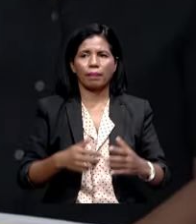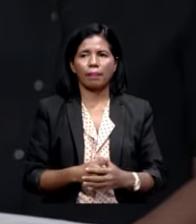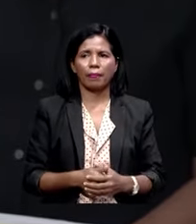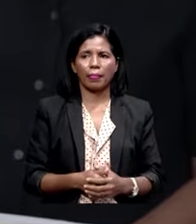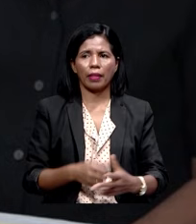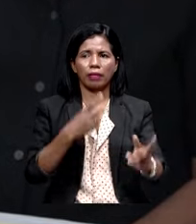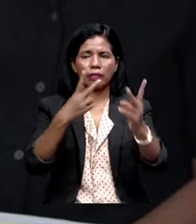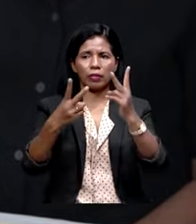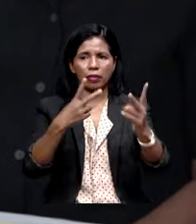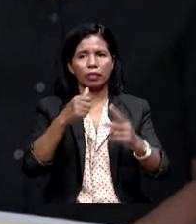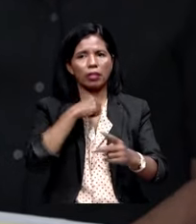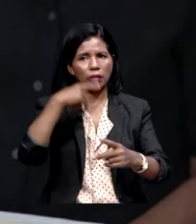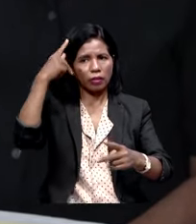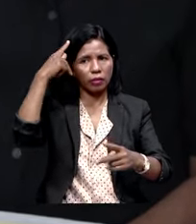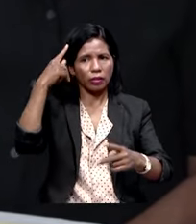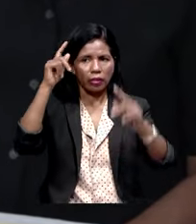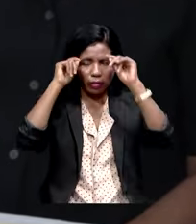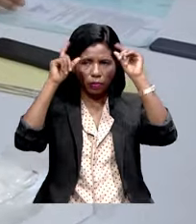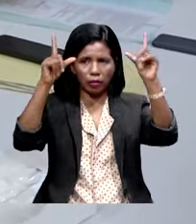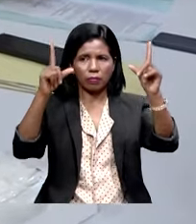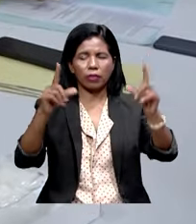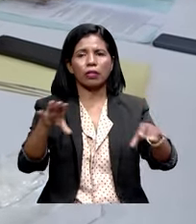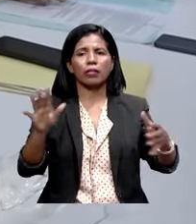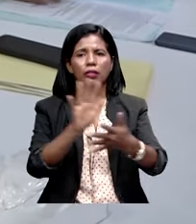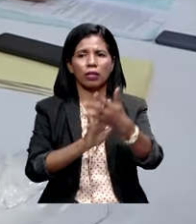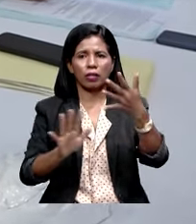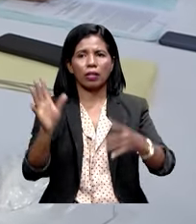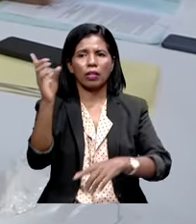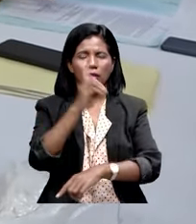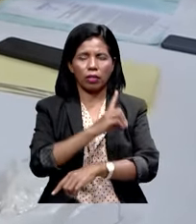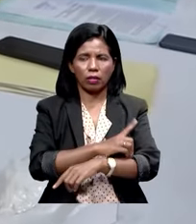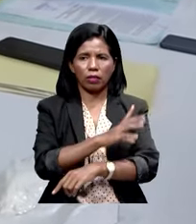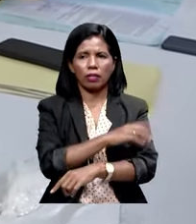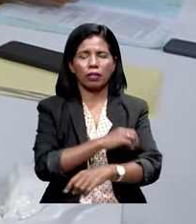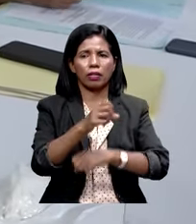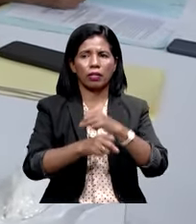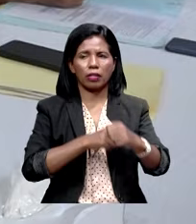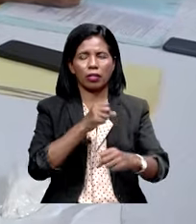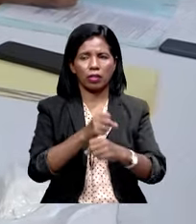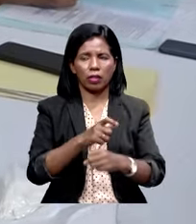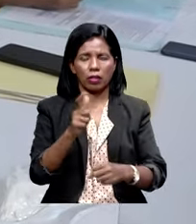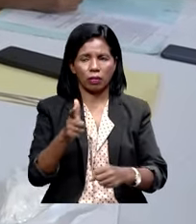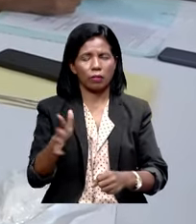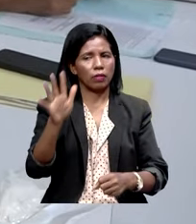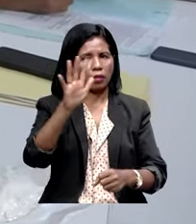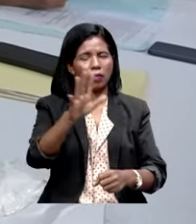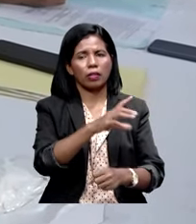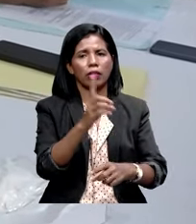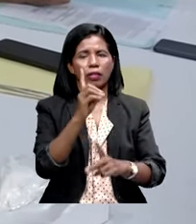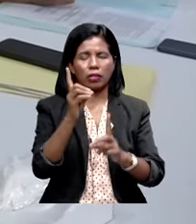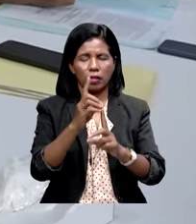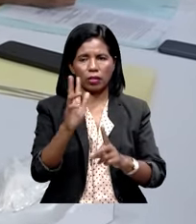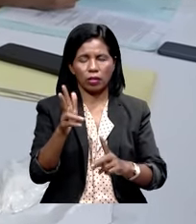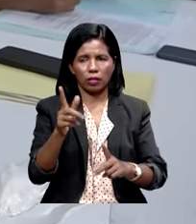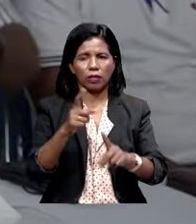de visita Papa Francisco, Timor-Leste Mose comemora loron consulta popular batinan Ruanulo Recin Lima e a loron